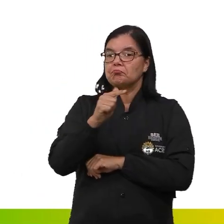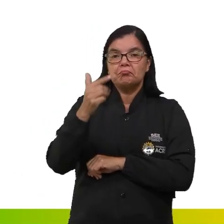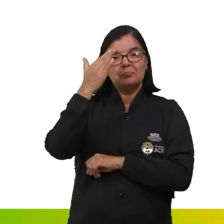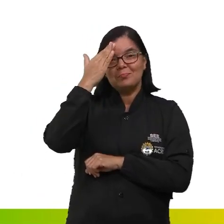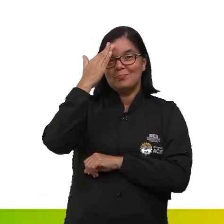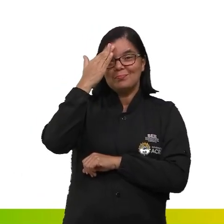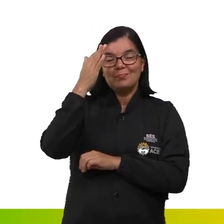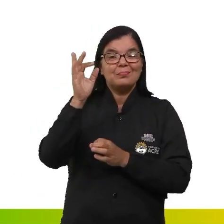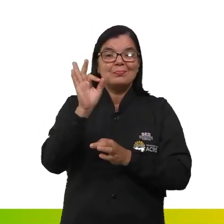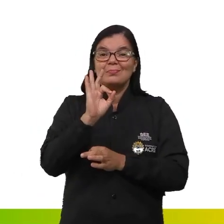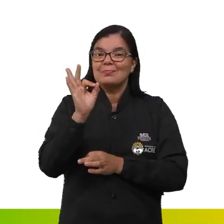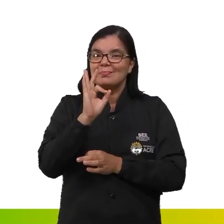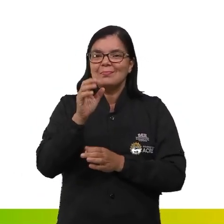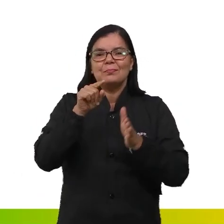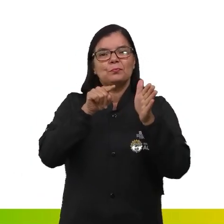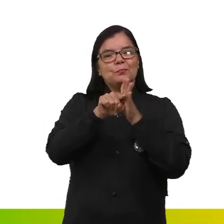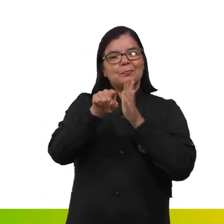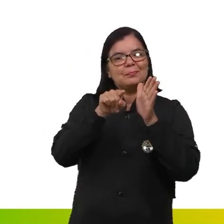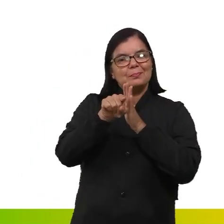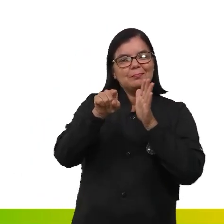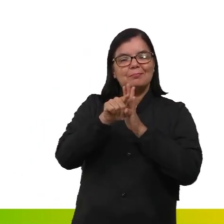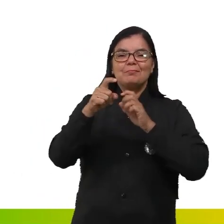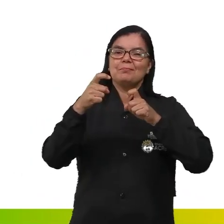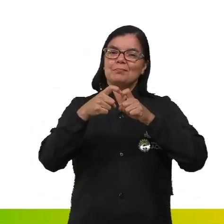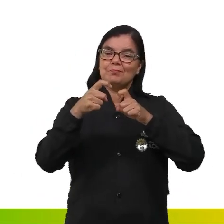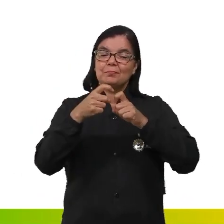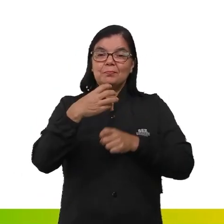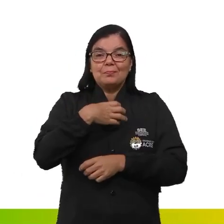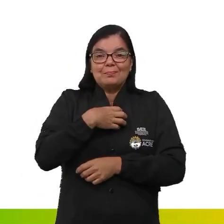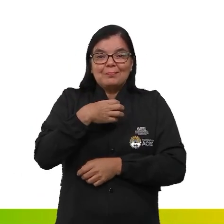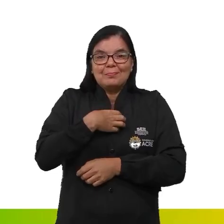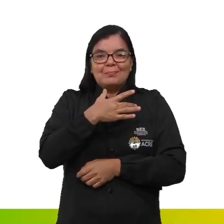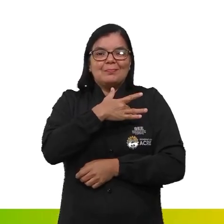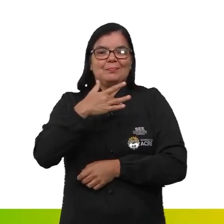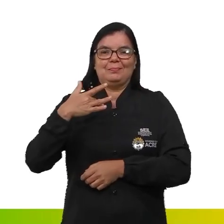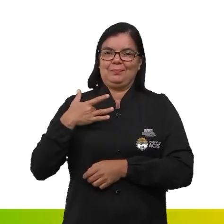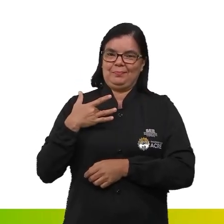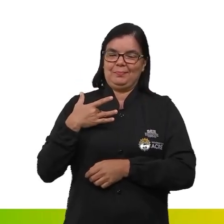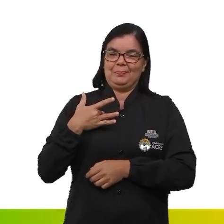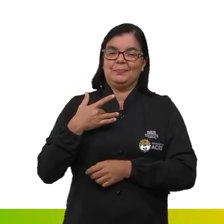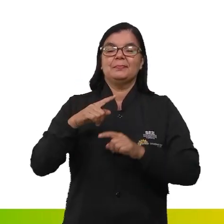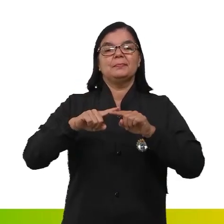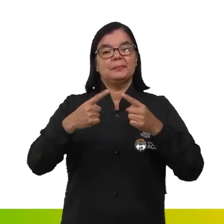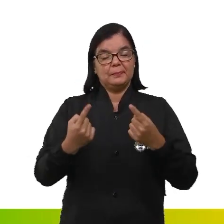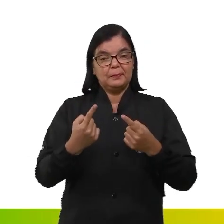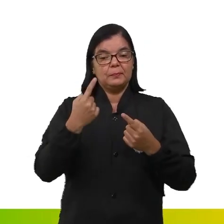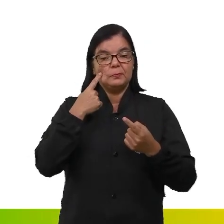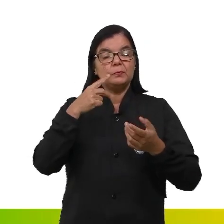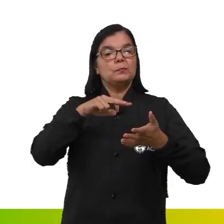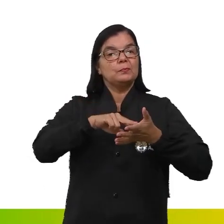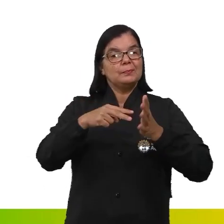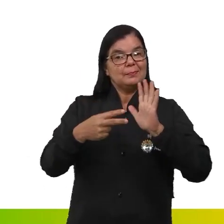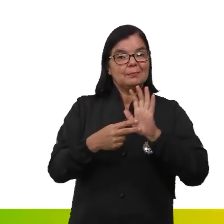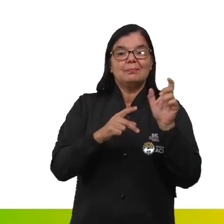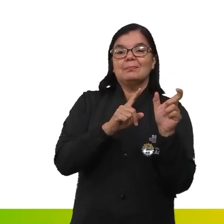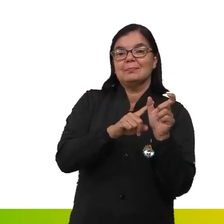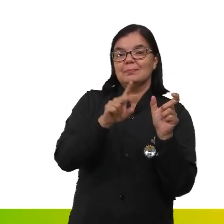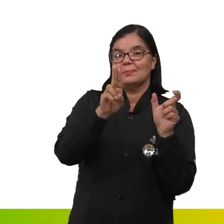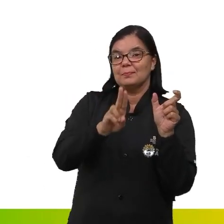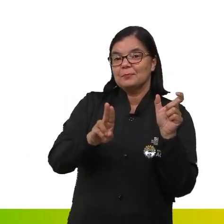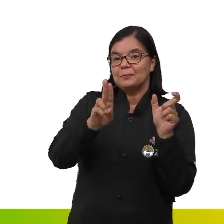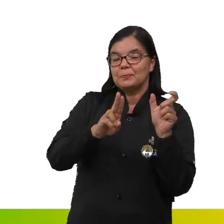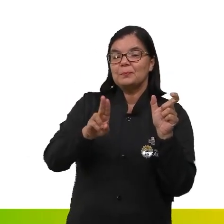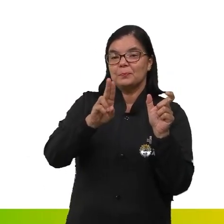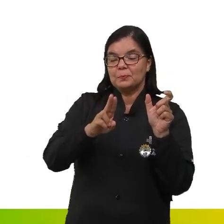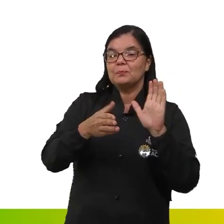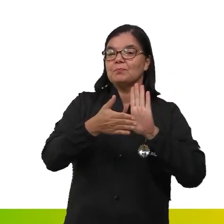a indagação do médico, que se referia ao estado de saúde dela. No entanto, o efeito de sentido aí foi usado de